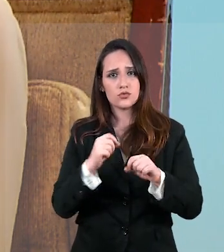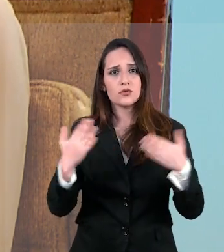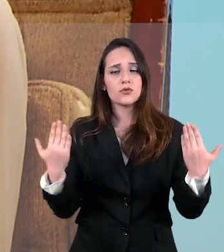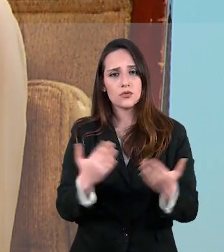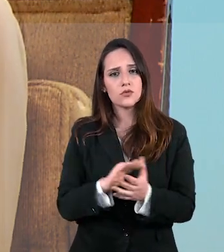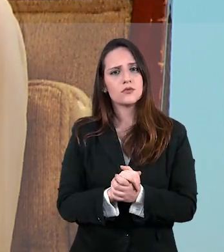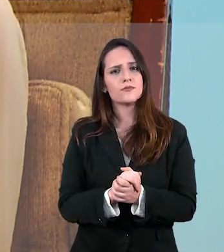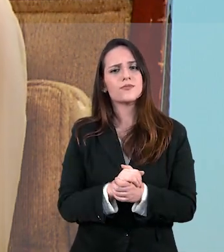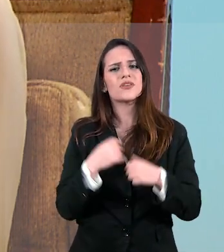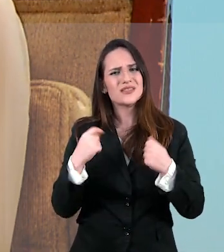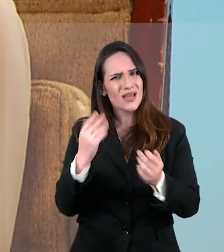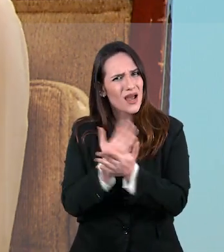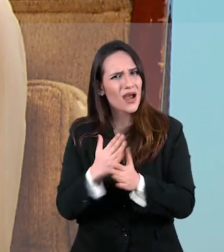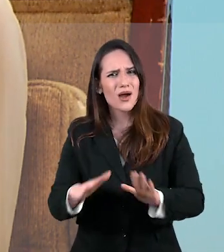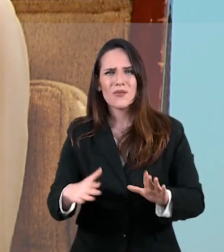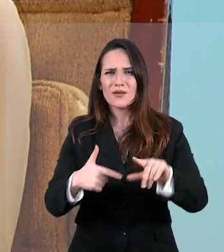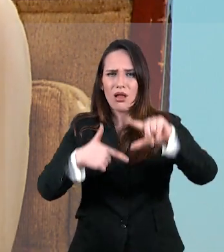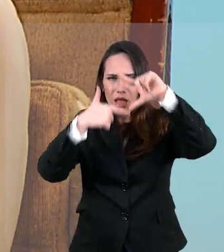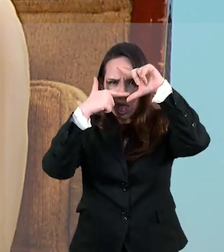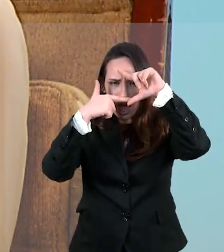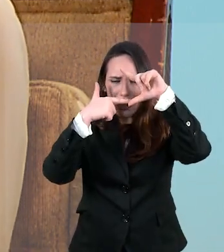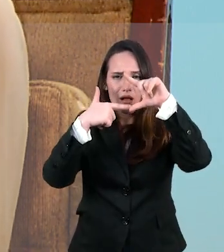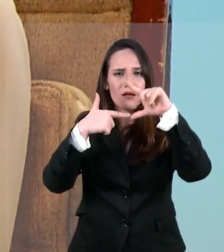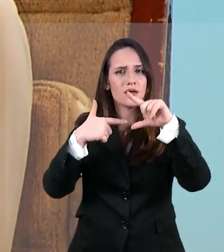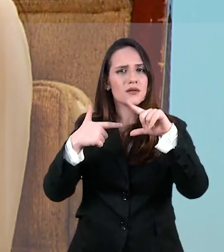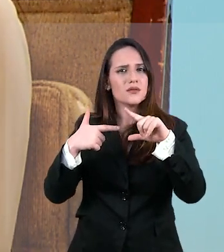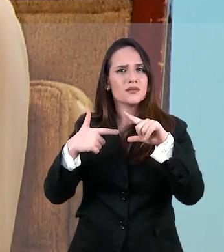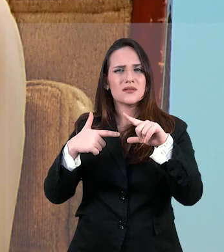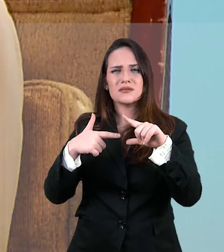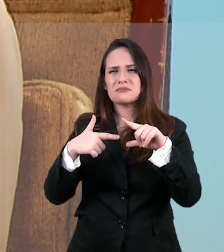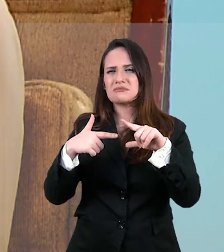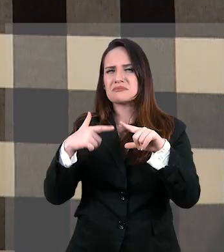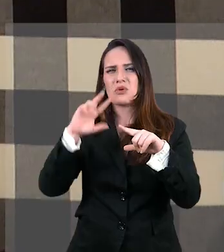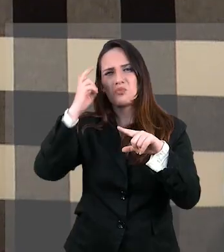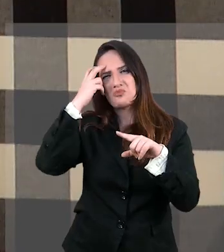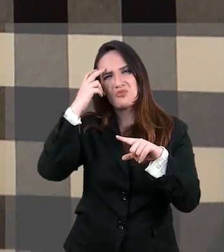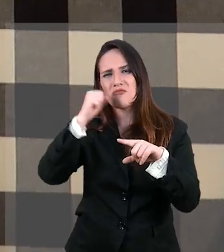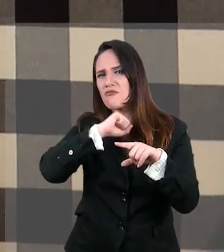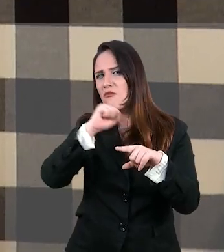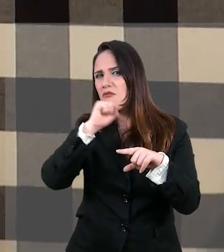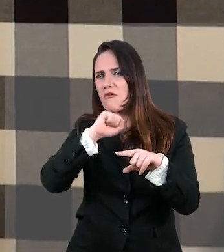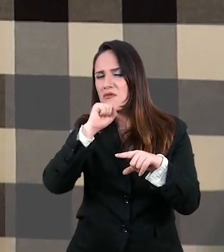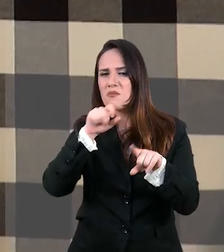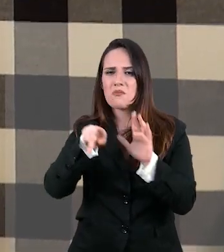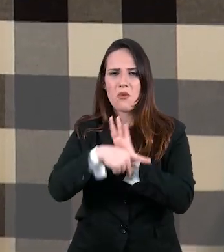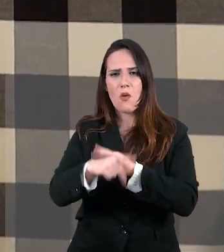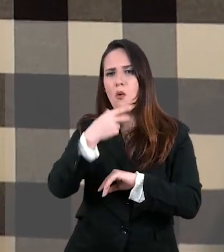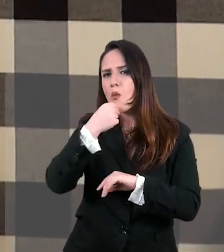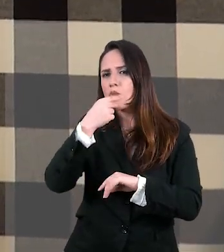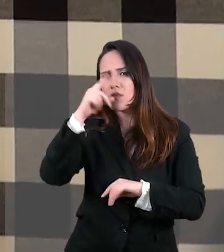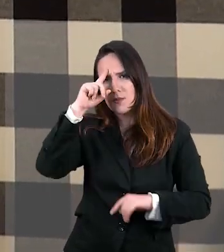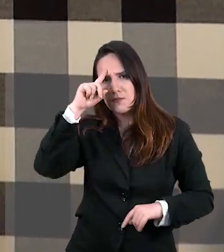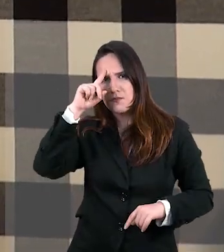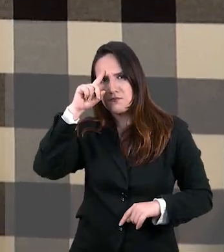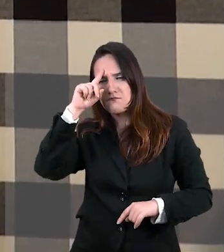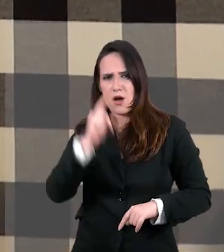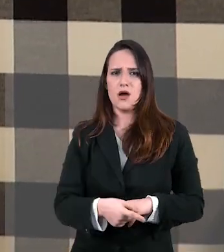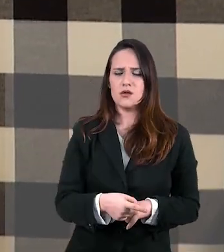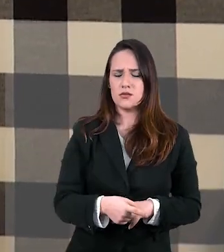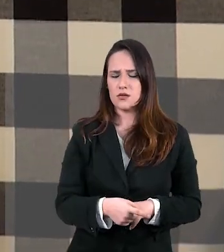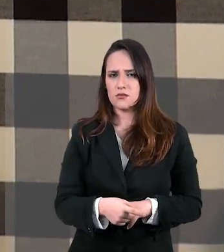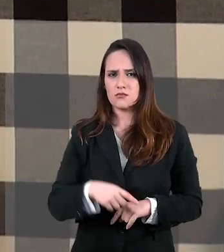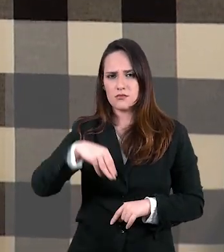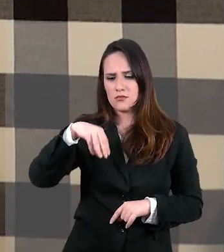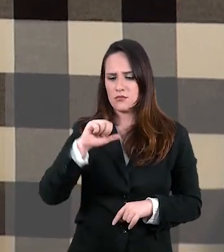falado muito isso, Lívia, quebrando esses paradigmas, quebrando esses modelos antigos desse patriarcado, dessa